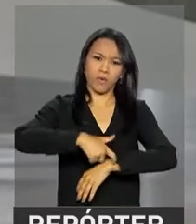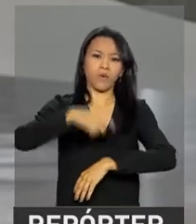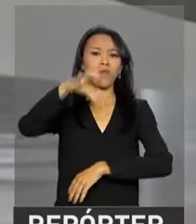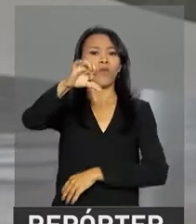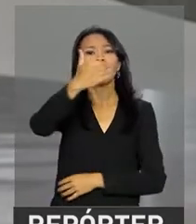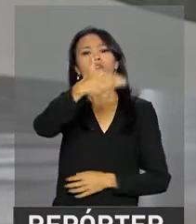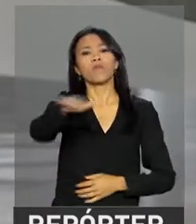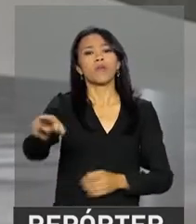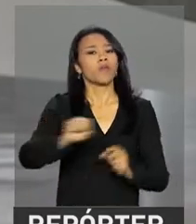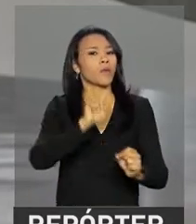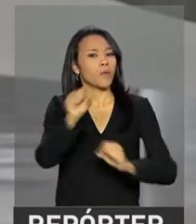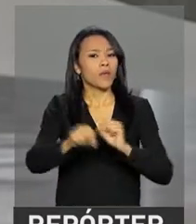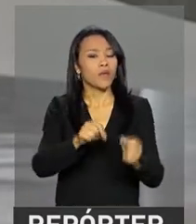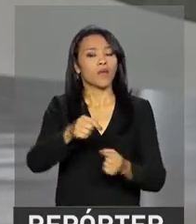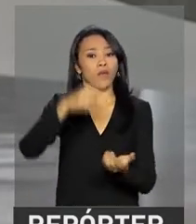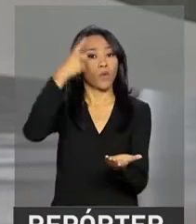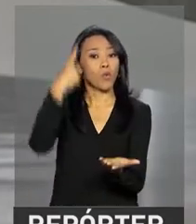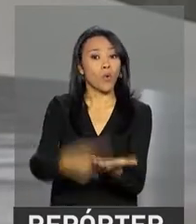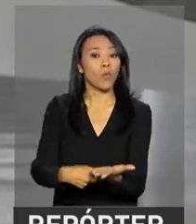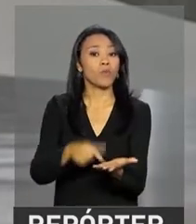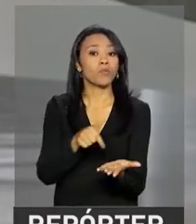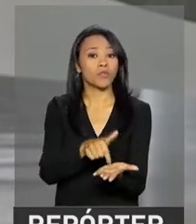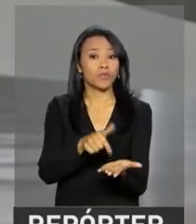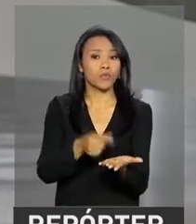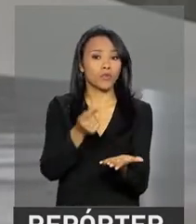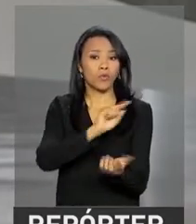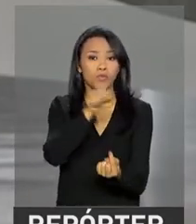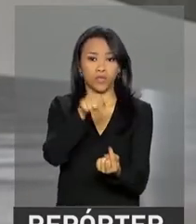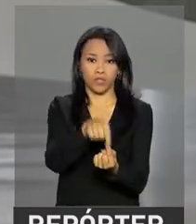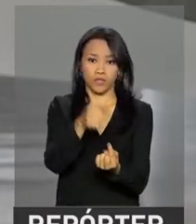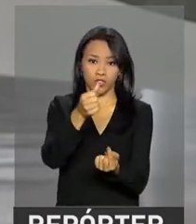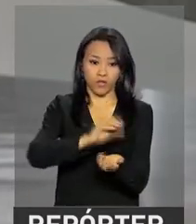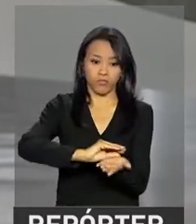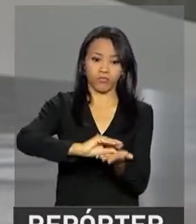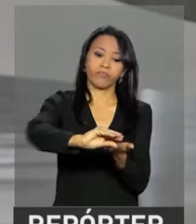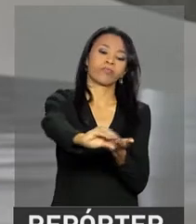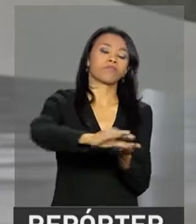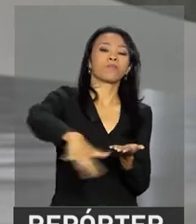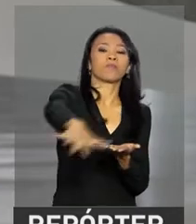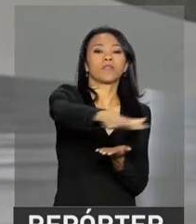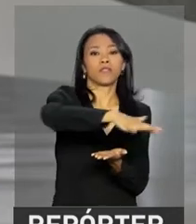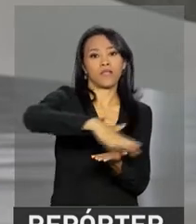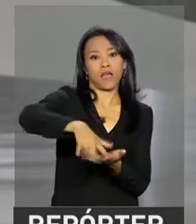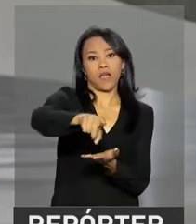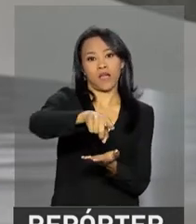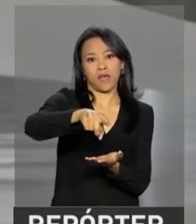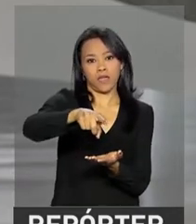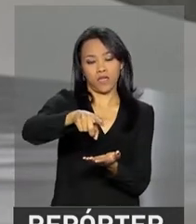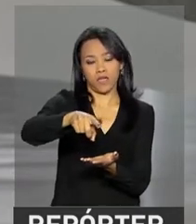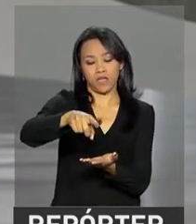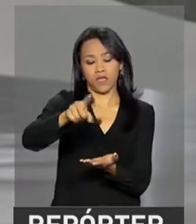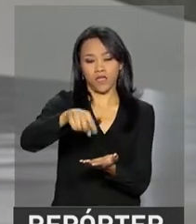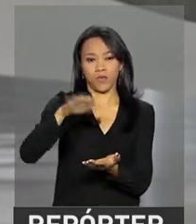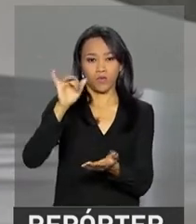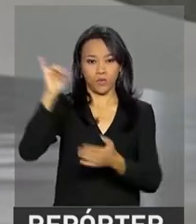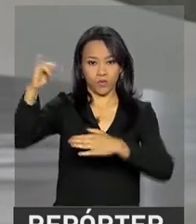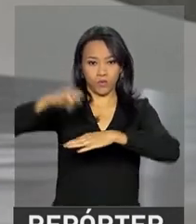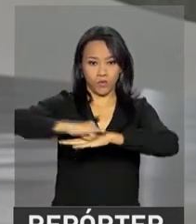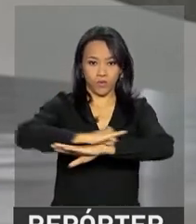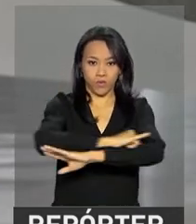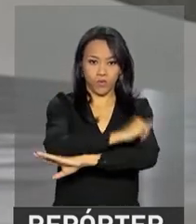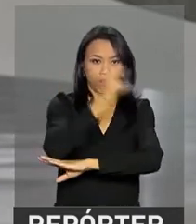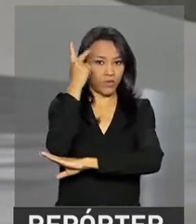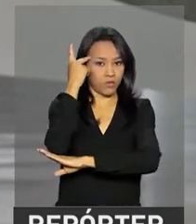termo de compromisso para a liberação de recursos para o aeroporto de ribeirão preto e ribeirão preto em são paulo